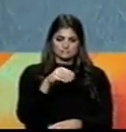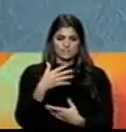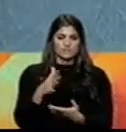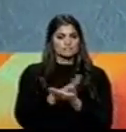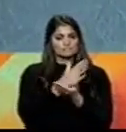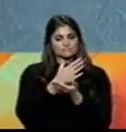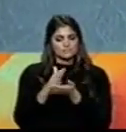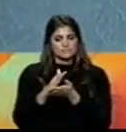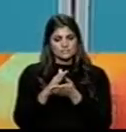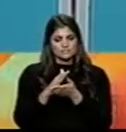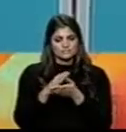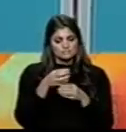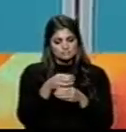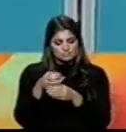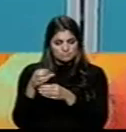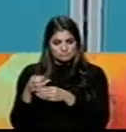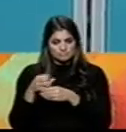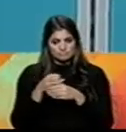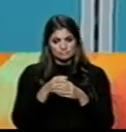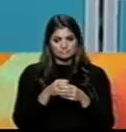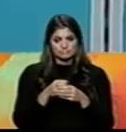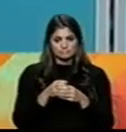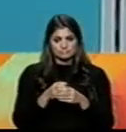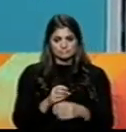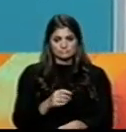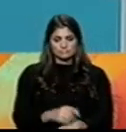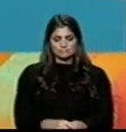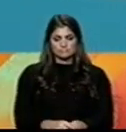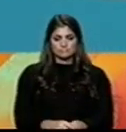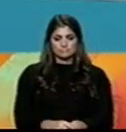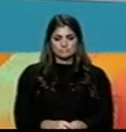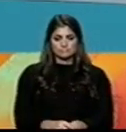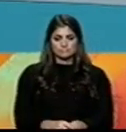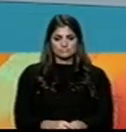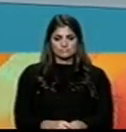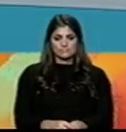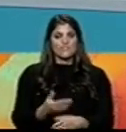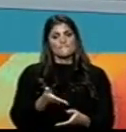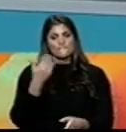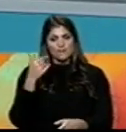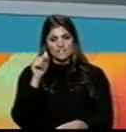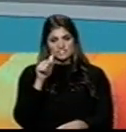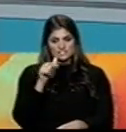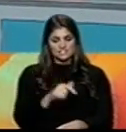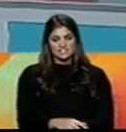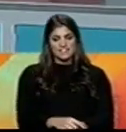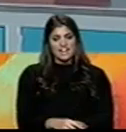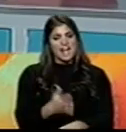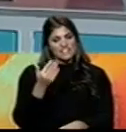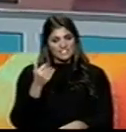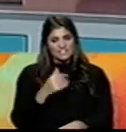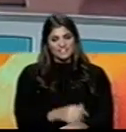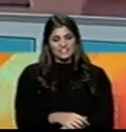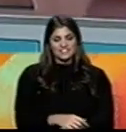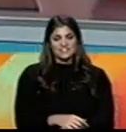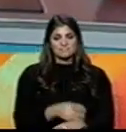esta massa em porçõezinhas. Vamos... Não te importas de me tirar aqui, eu esqueci-me. De tirar a ti? Não, espera lá, filha, porque faca. Eu pego. Anda. Uma